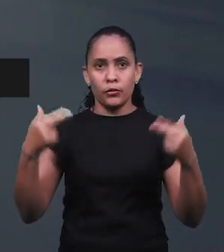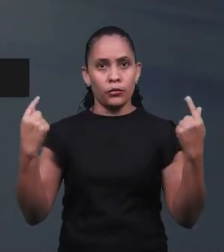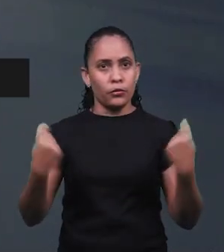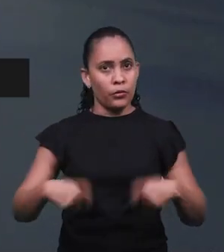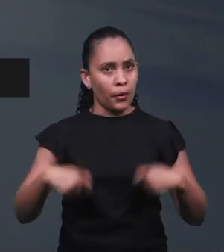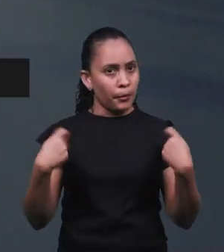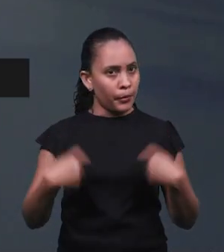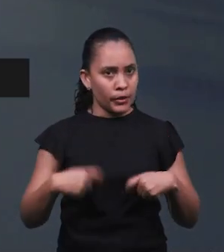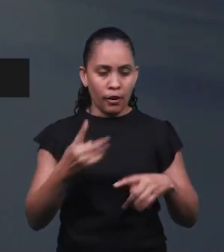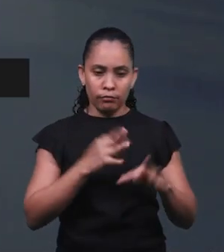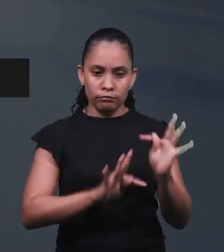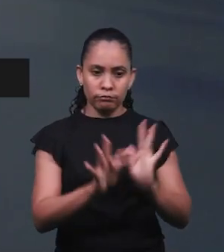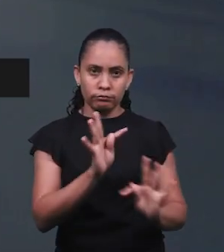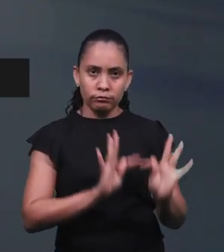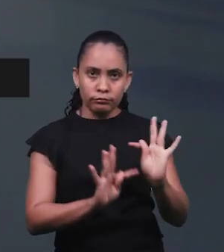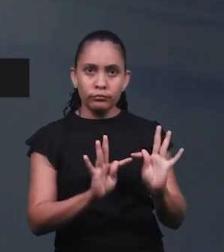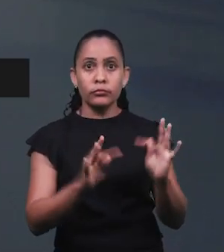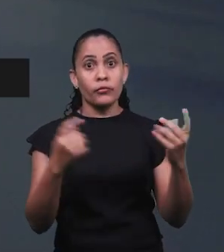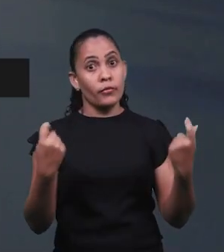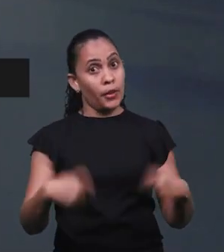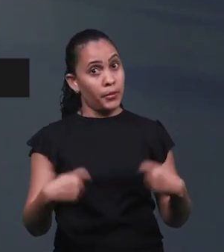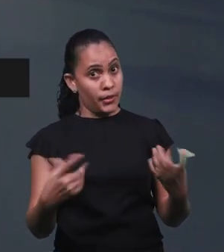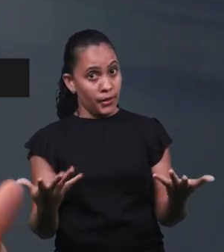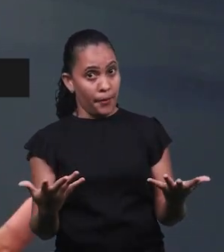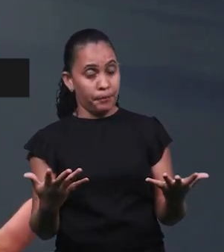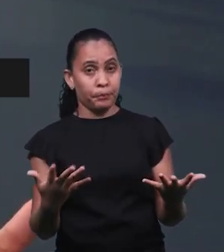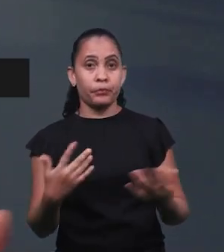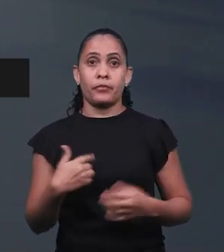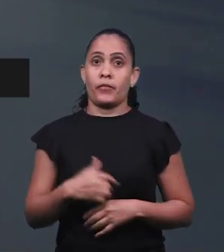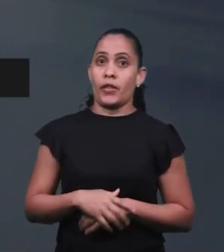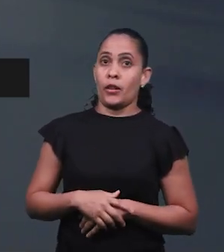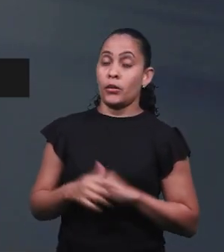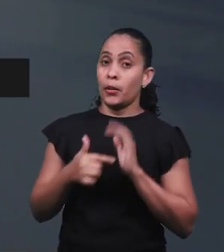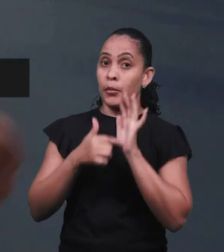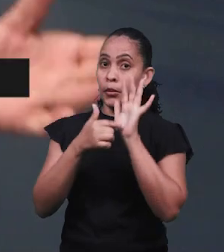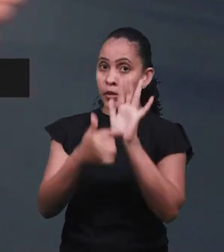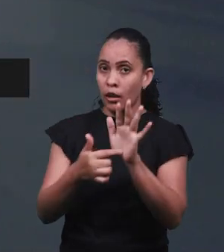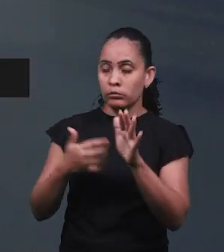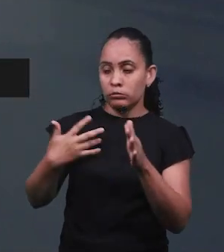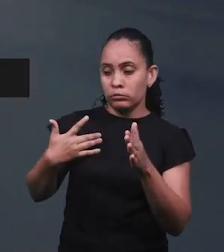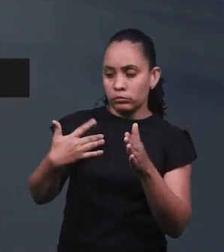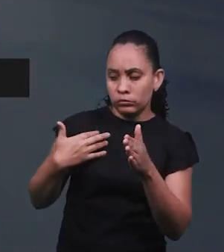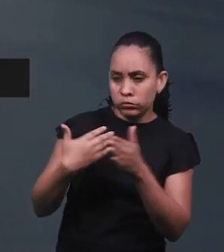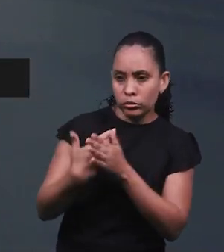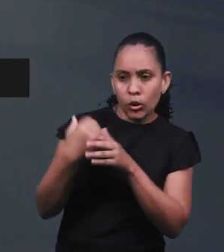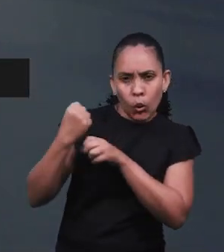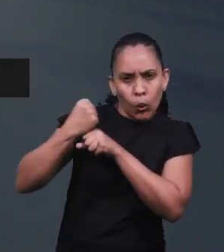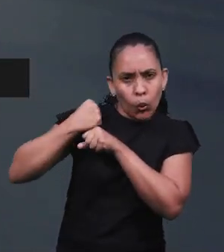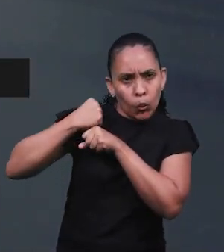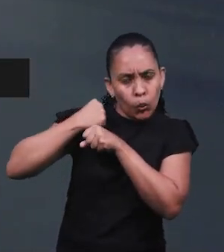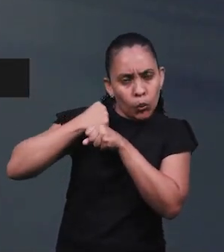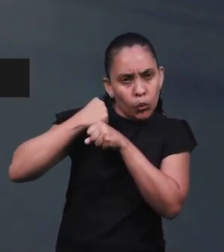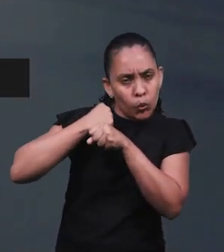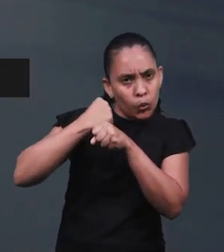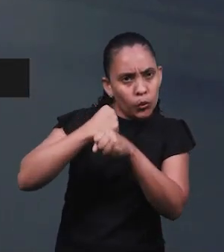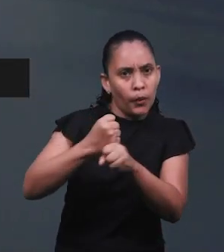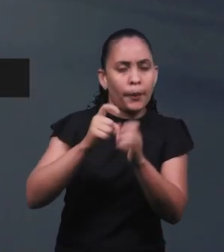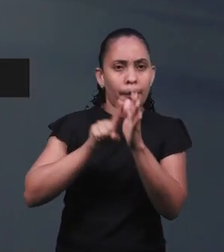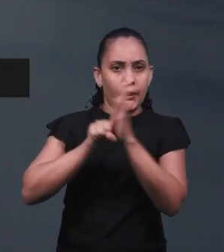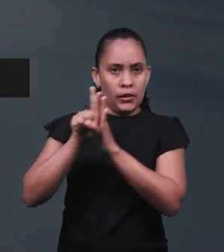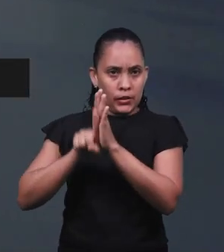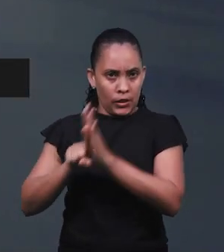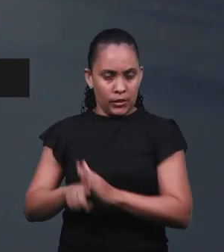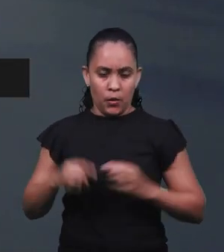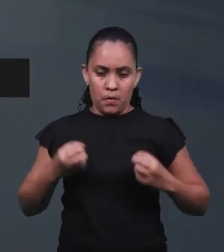uma terapia renal substitutiva. Então, tem saído, ao longo dos anos, dos últimos anos, o Ministério